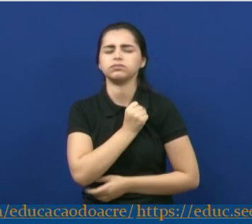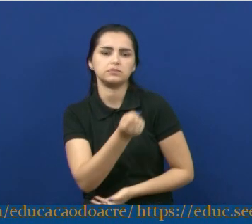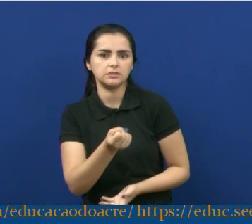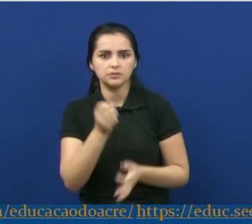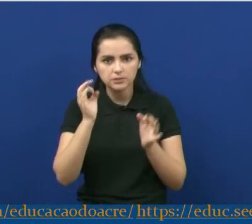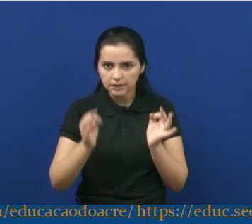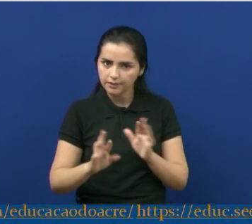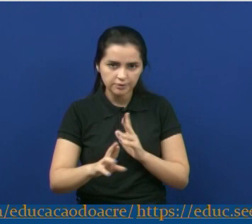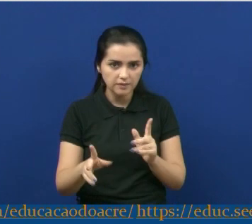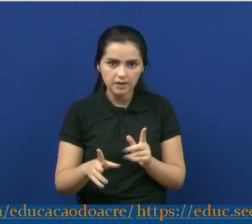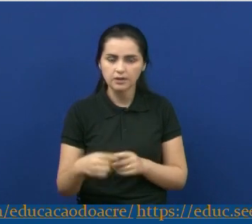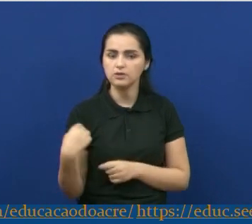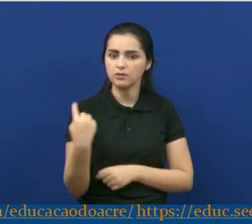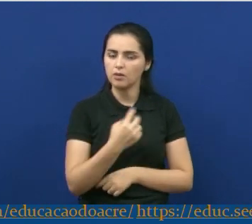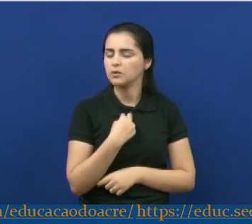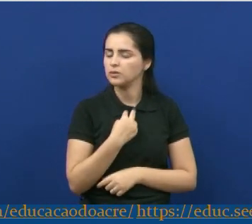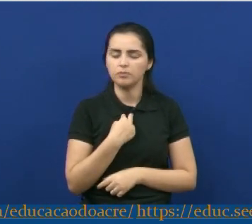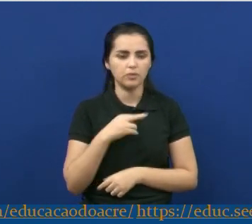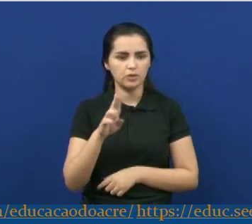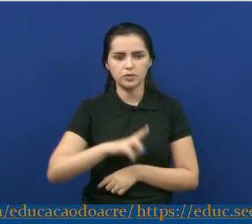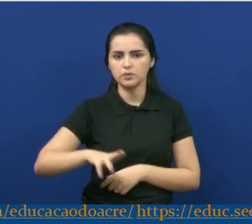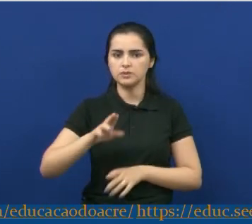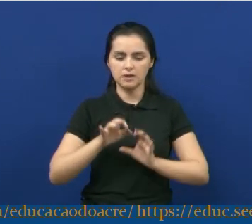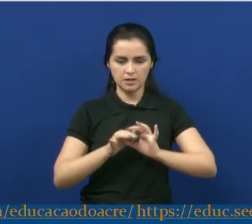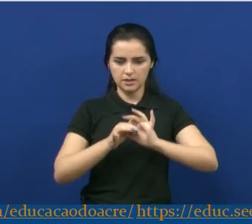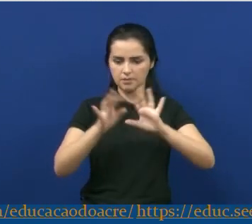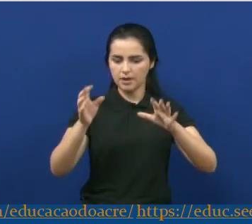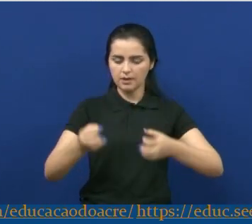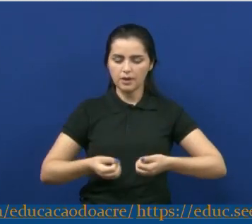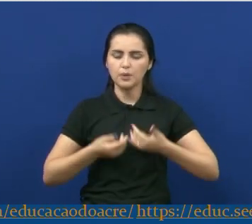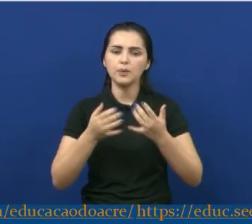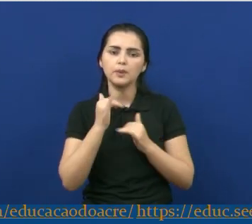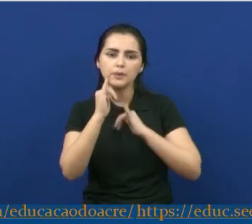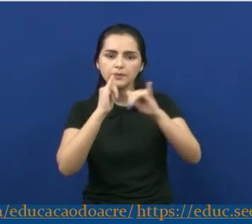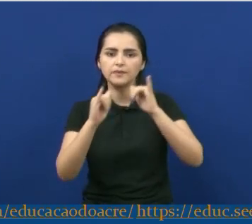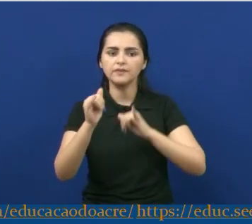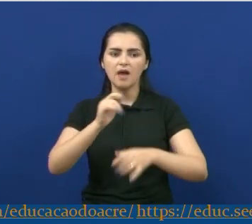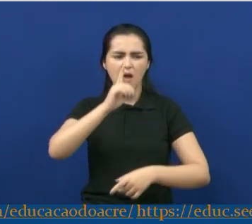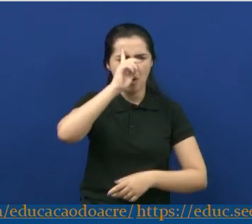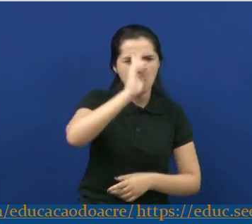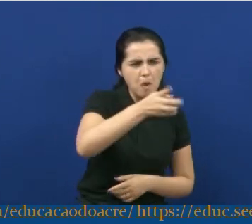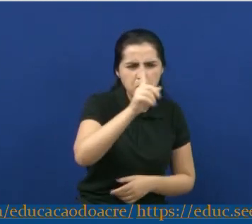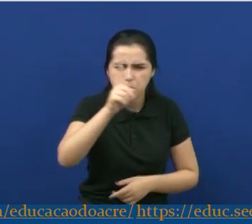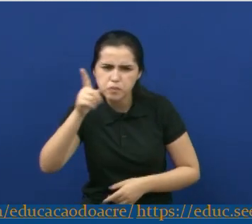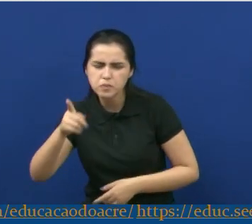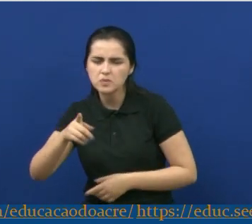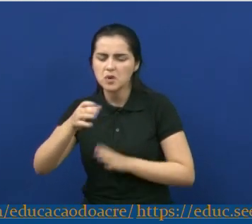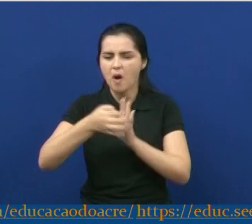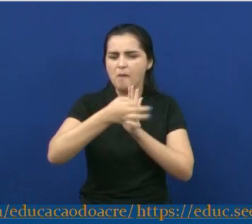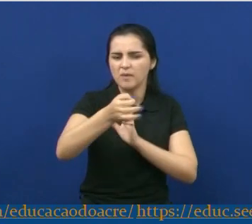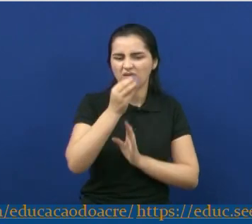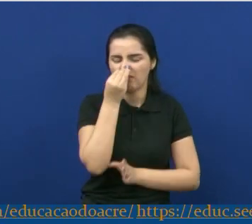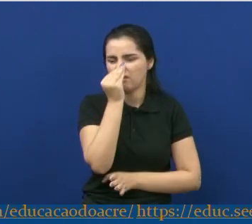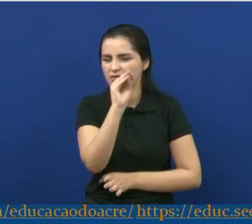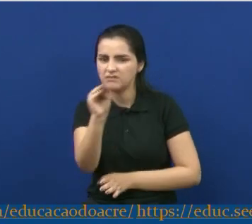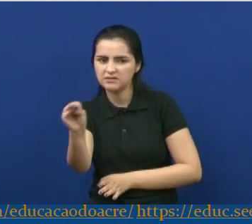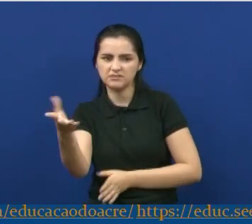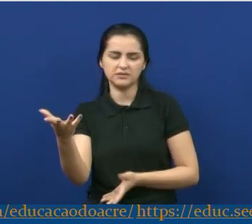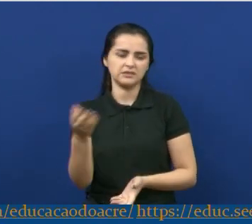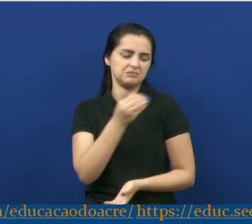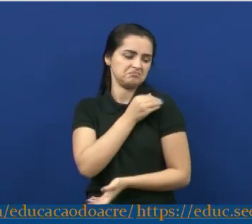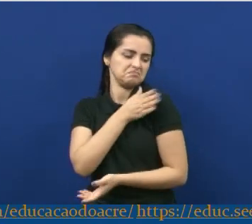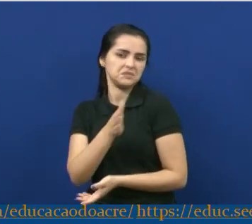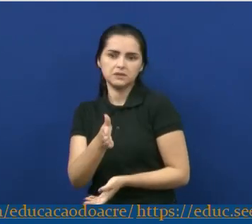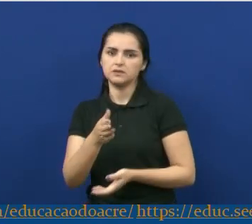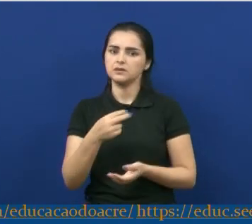pode usar da nossa liberdade de expressão para atacar o outro, para fazer comentários racistas, para fazer